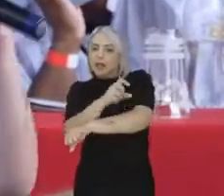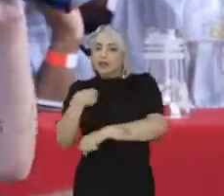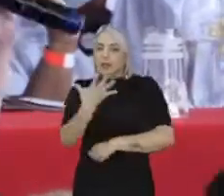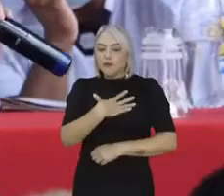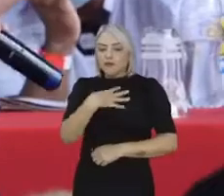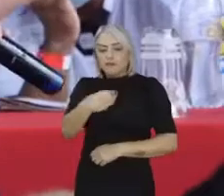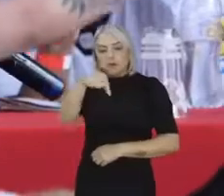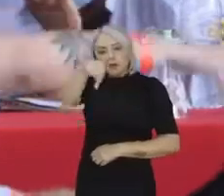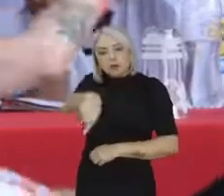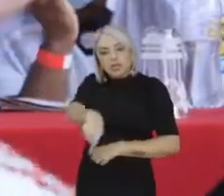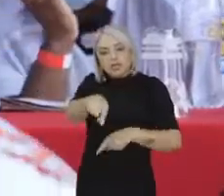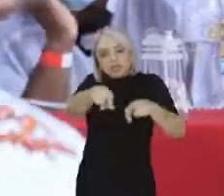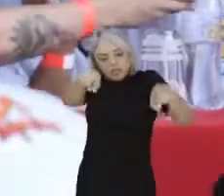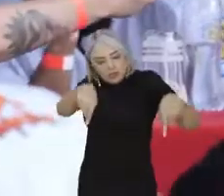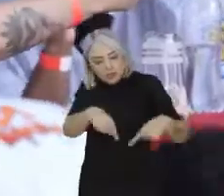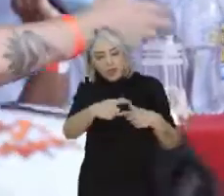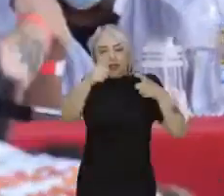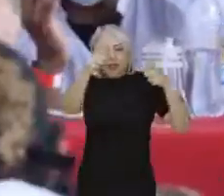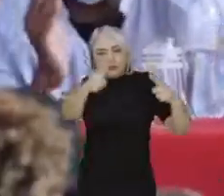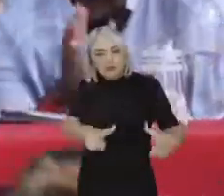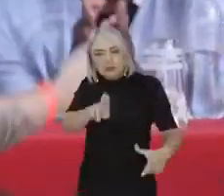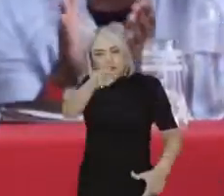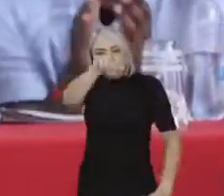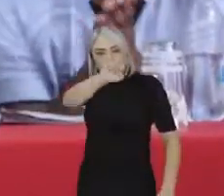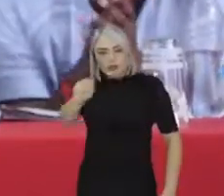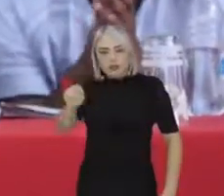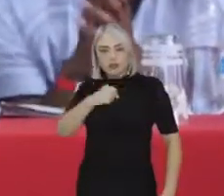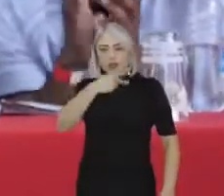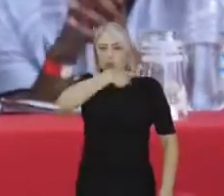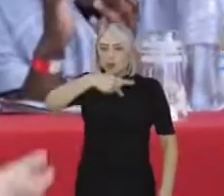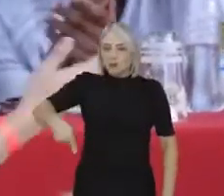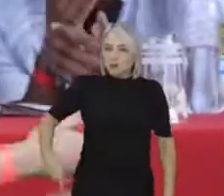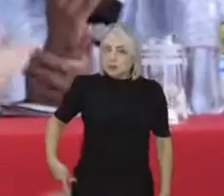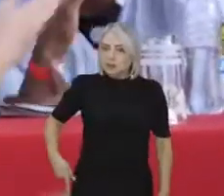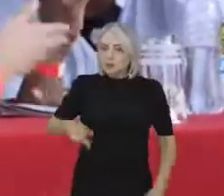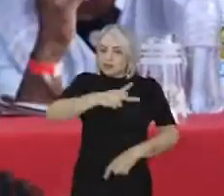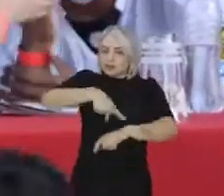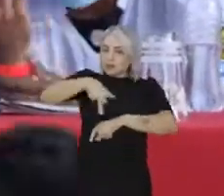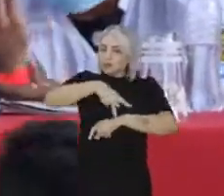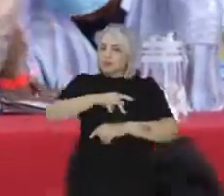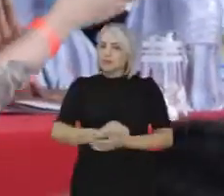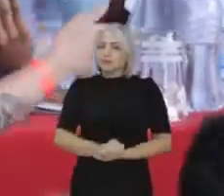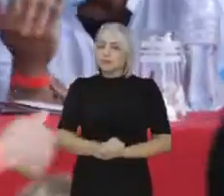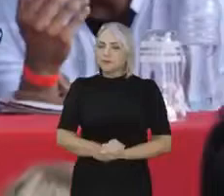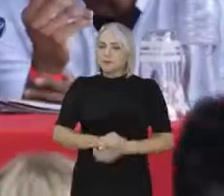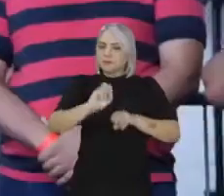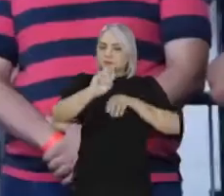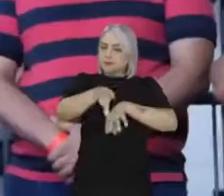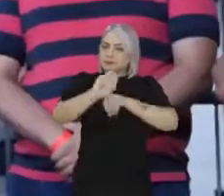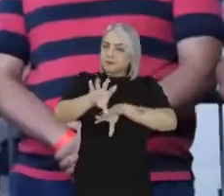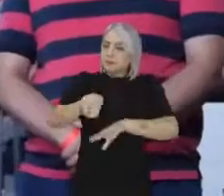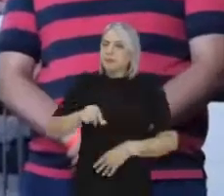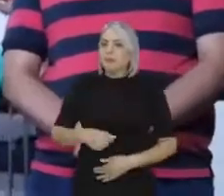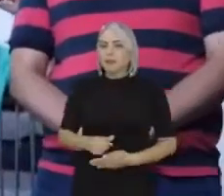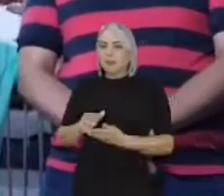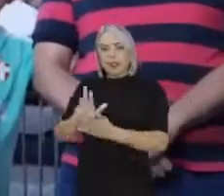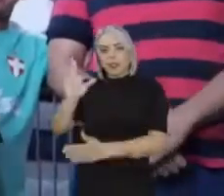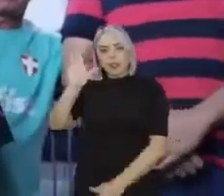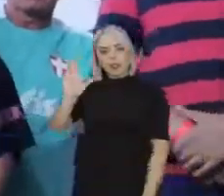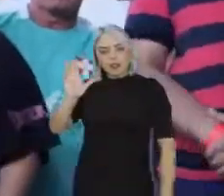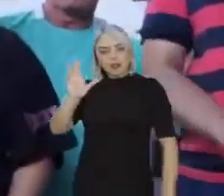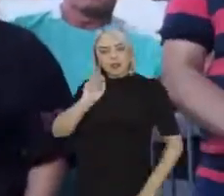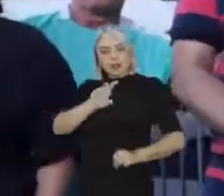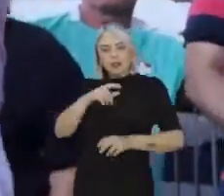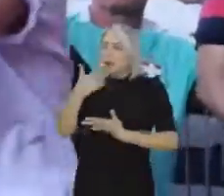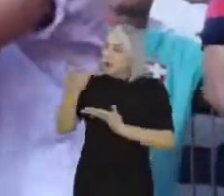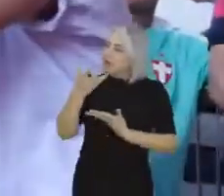quadra, dessa UNAS, do presidente desse país, da educação que o senhor proporciona. Eu queria falar